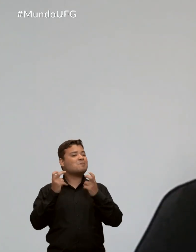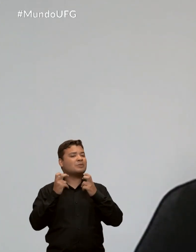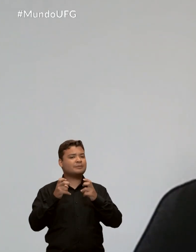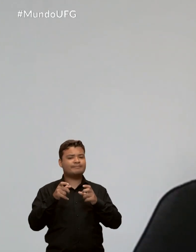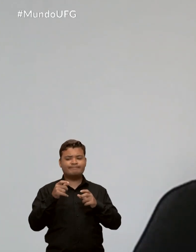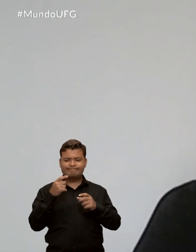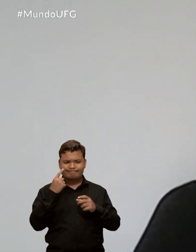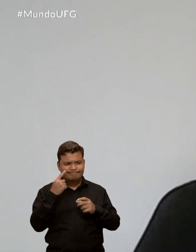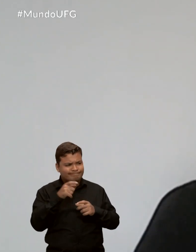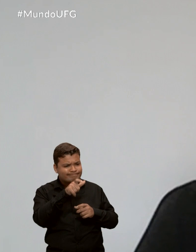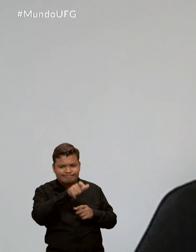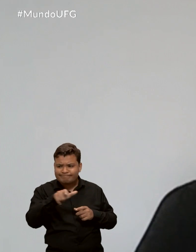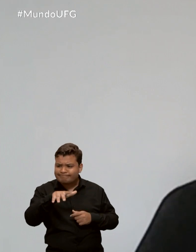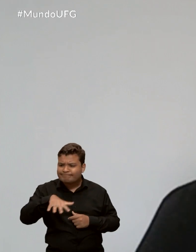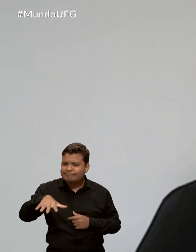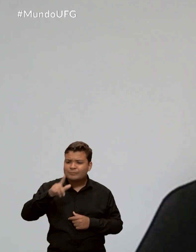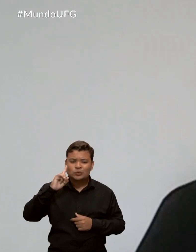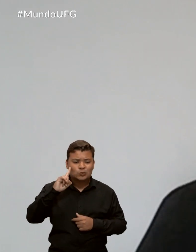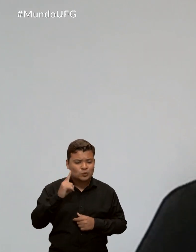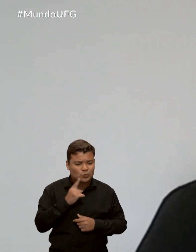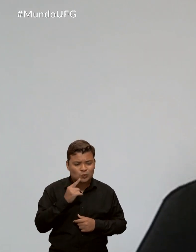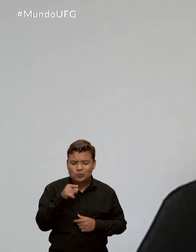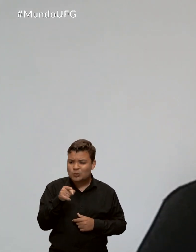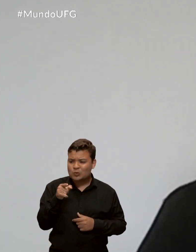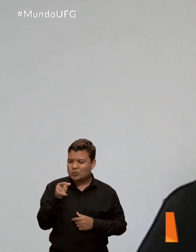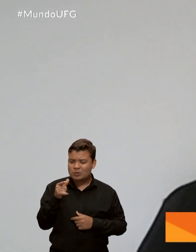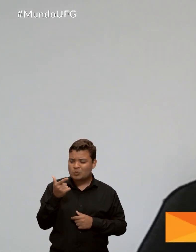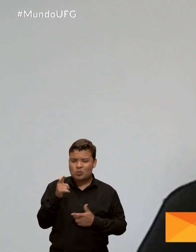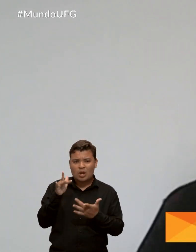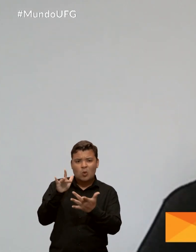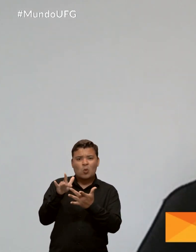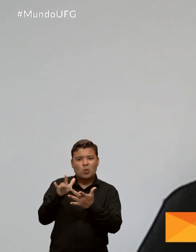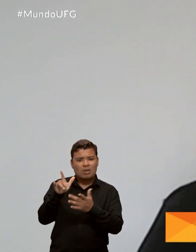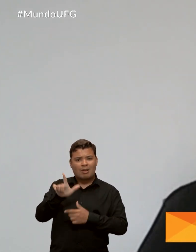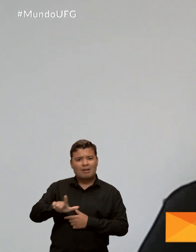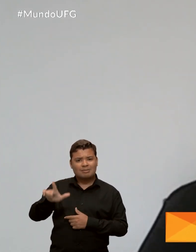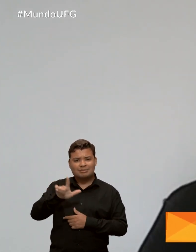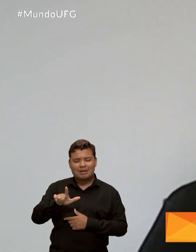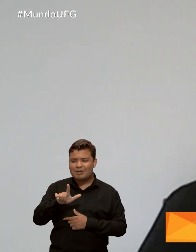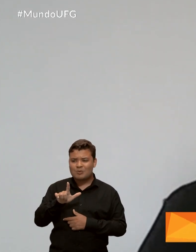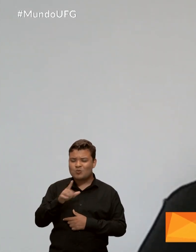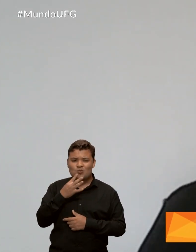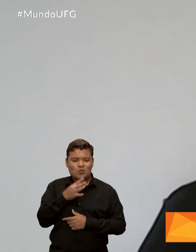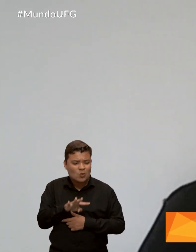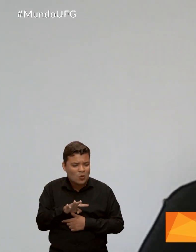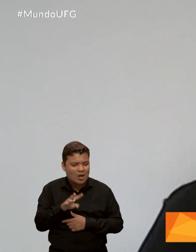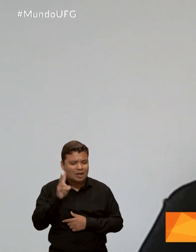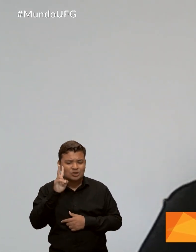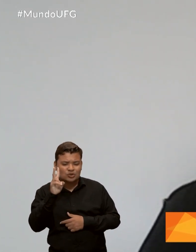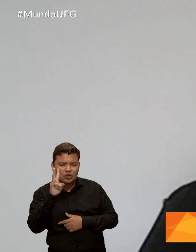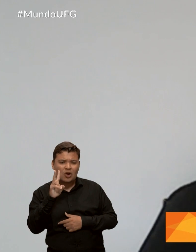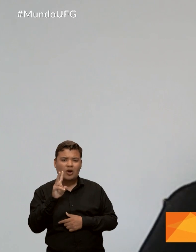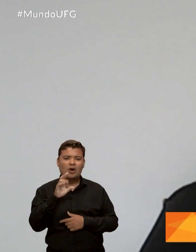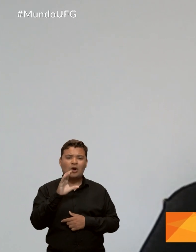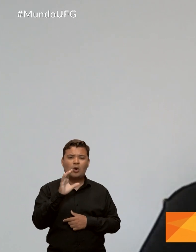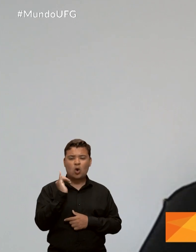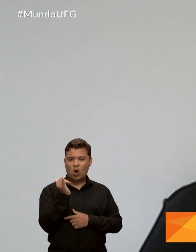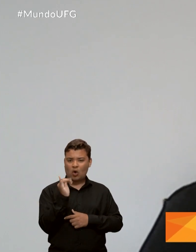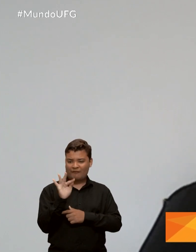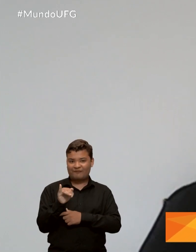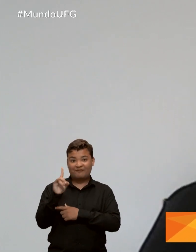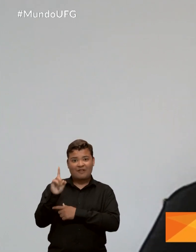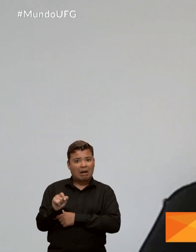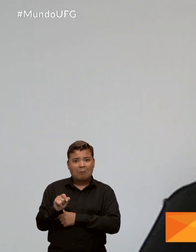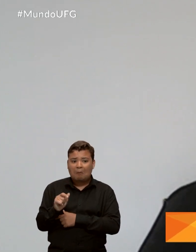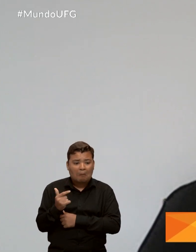tinham acesso à literatura, né, a histórias, a contos de fadas. Desde a infância,